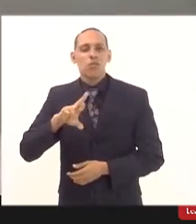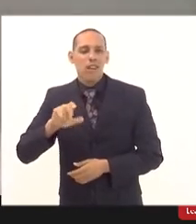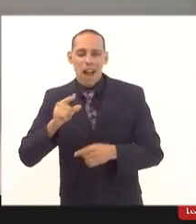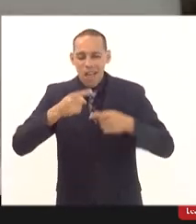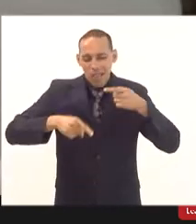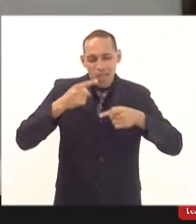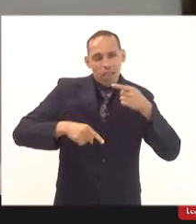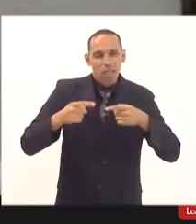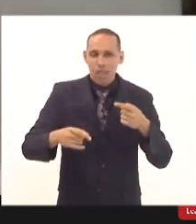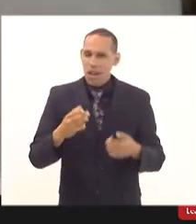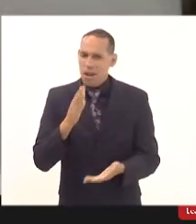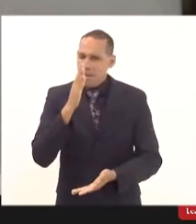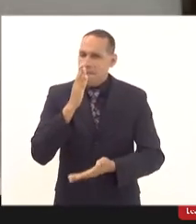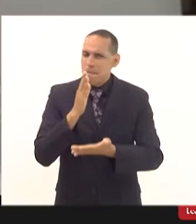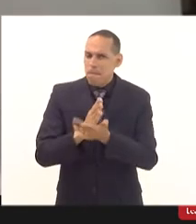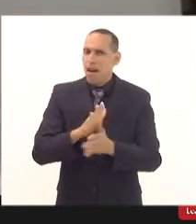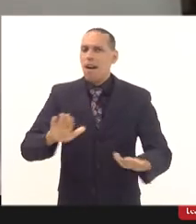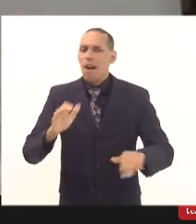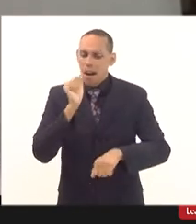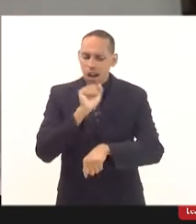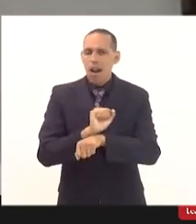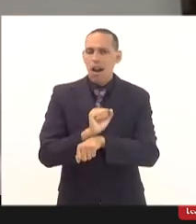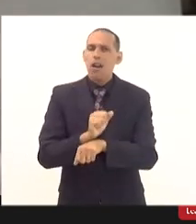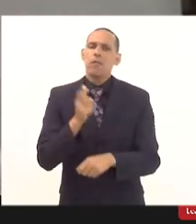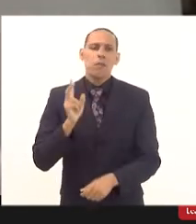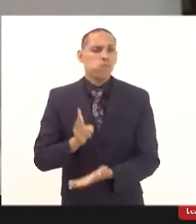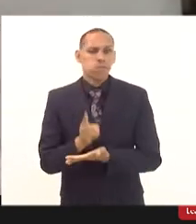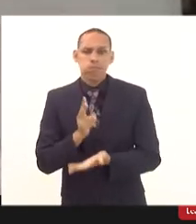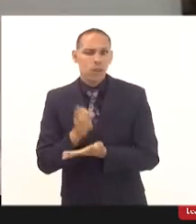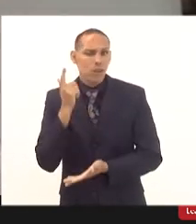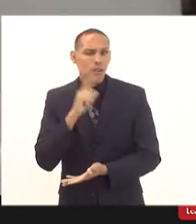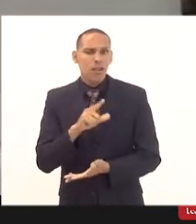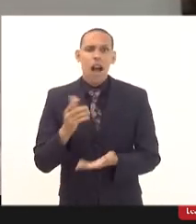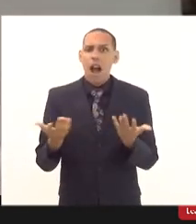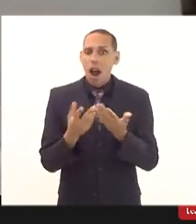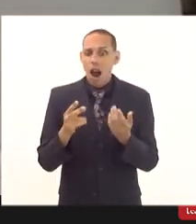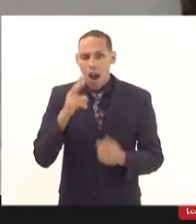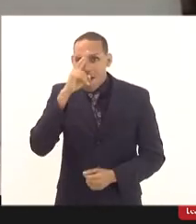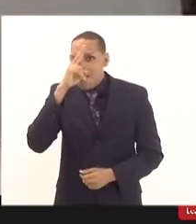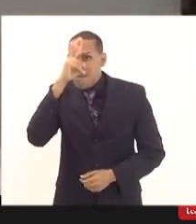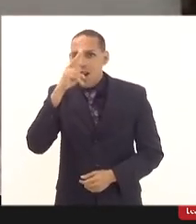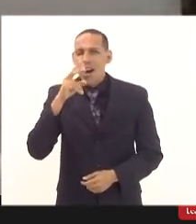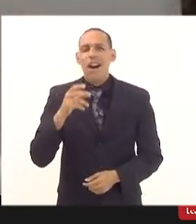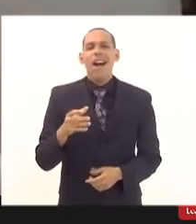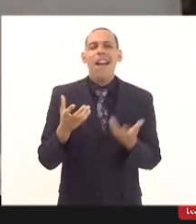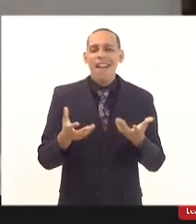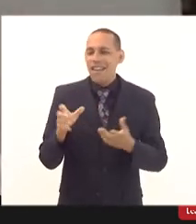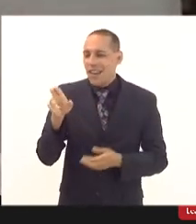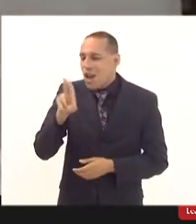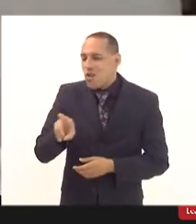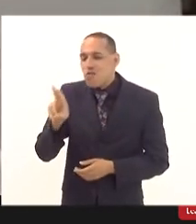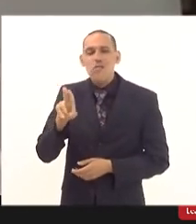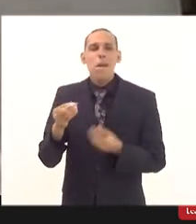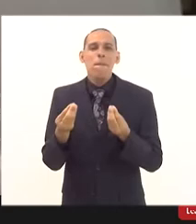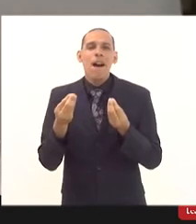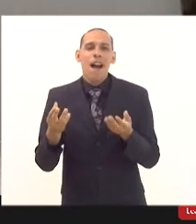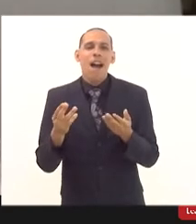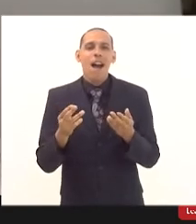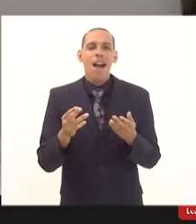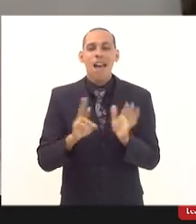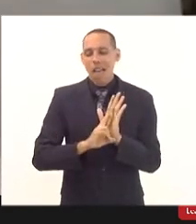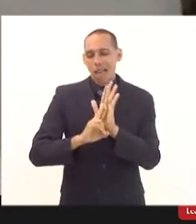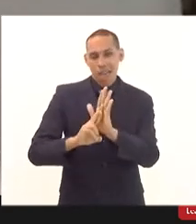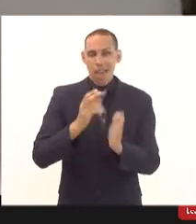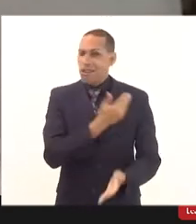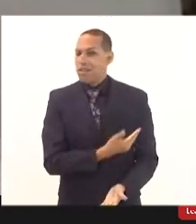intenso que tá sendo muito forte agora ela na desejam fazer dela um porta-voz deste governo isso é um